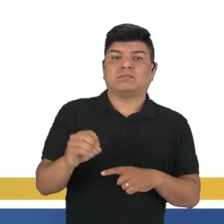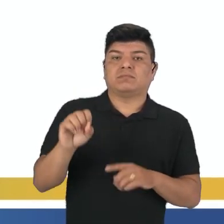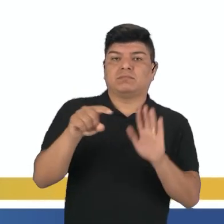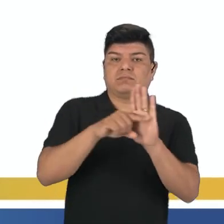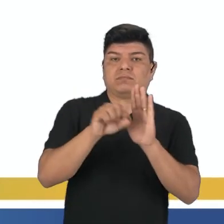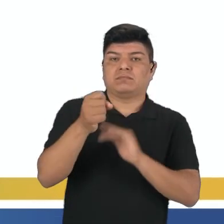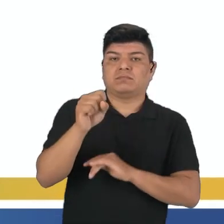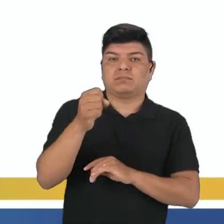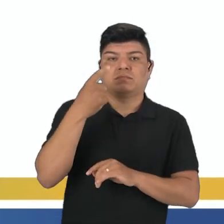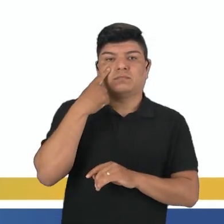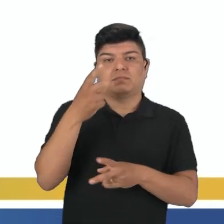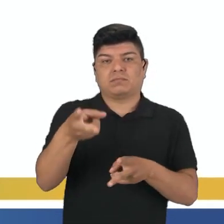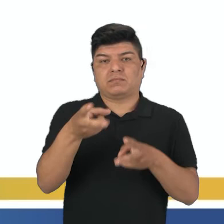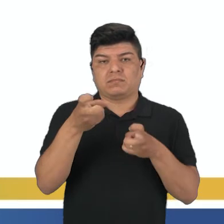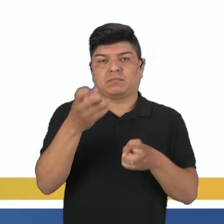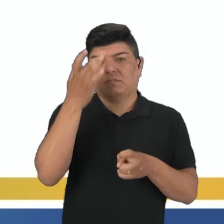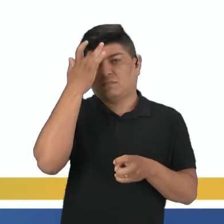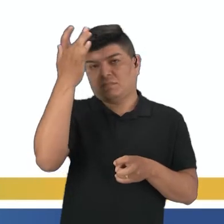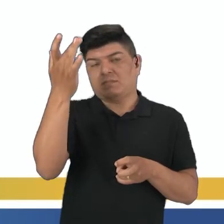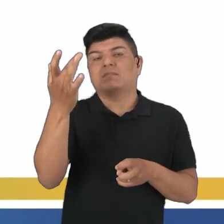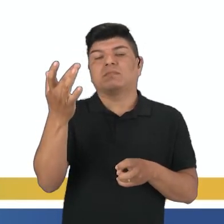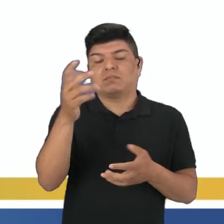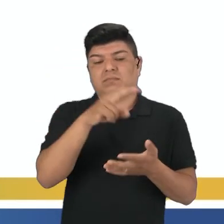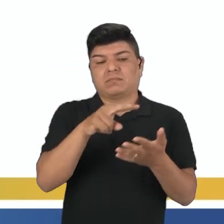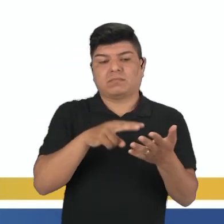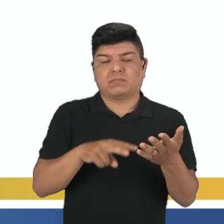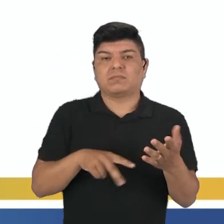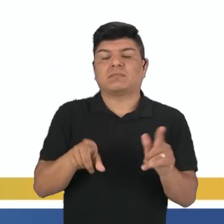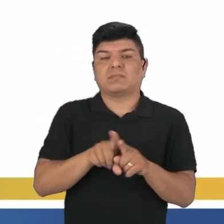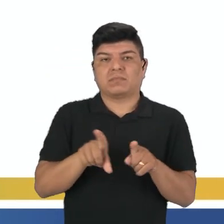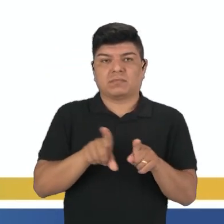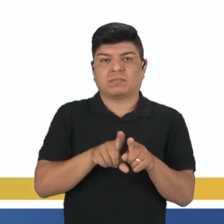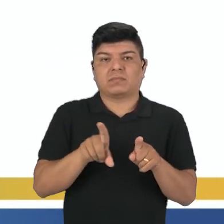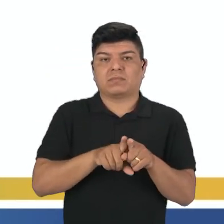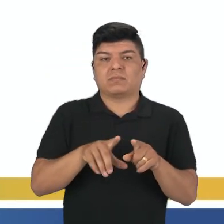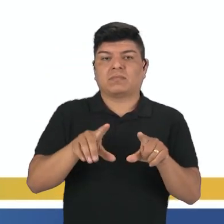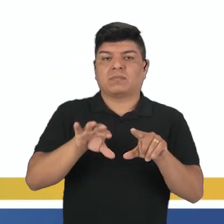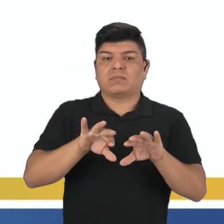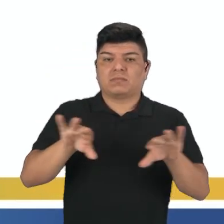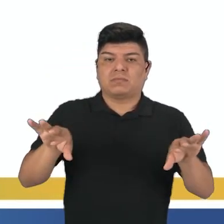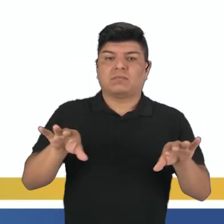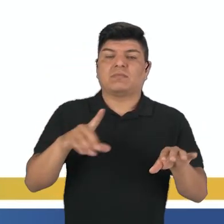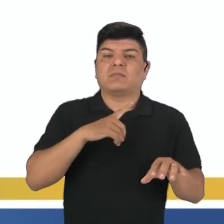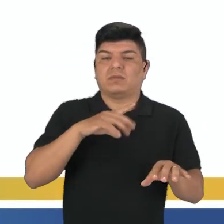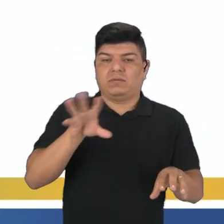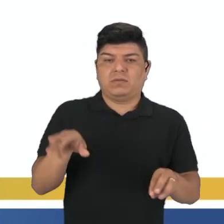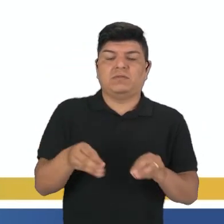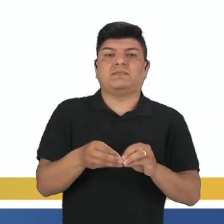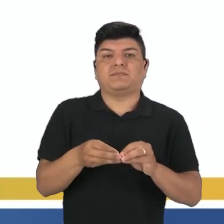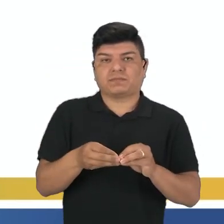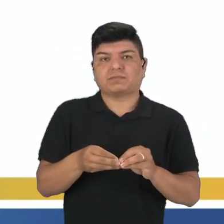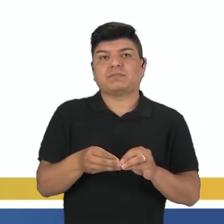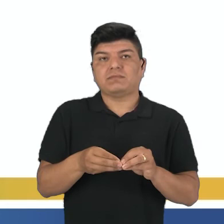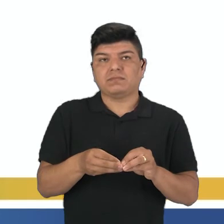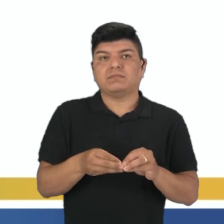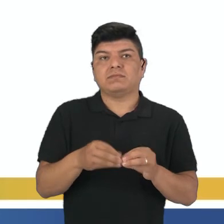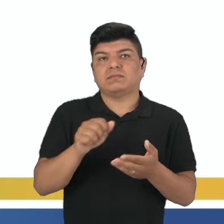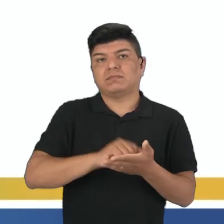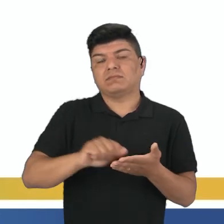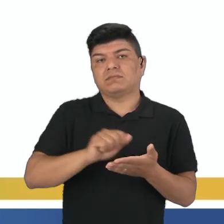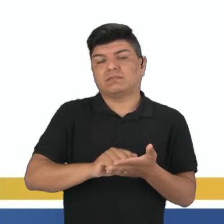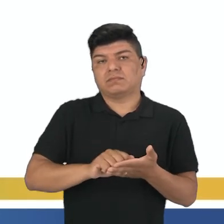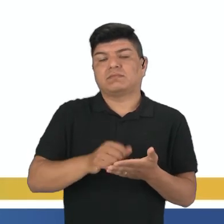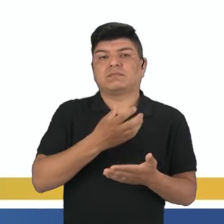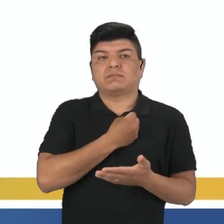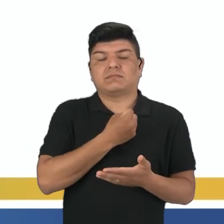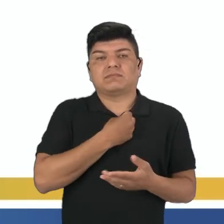menos 8. Perceba como facilita a notação, a leitura, né, o espaço que você economiza para escrever esse número. Então, é por